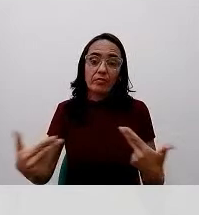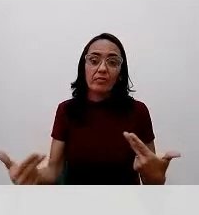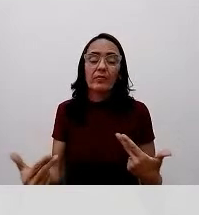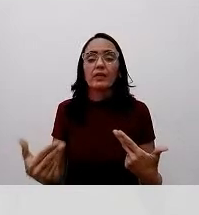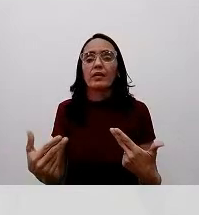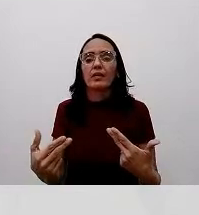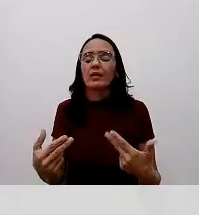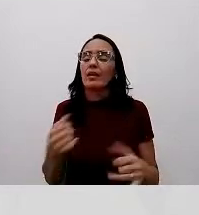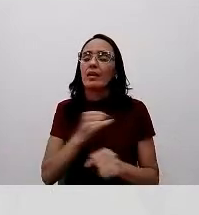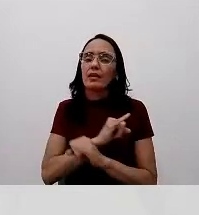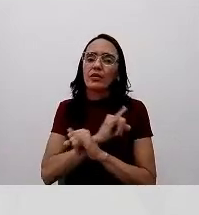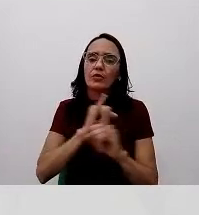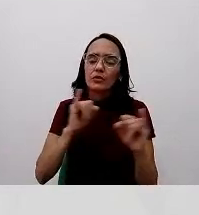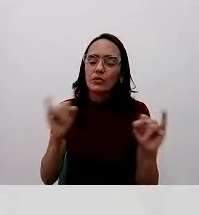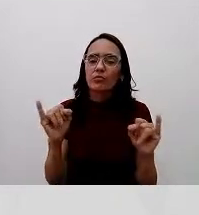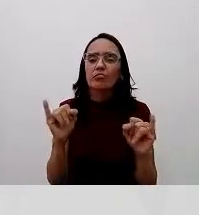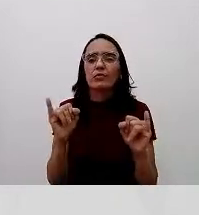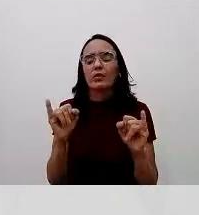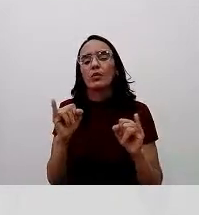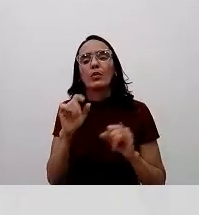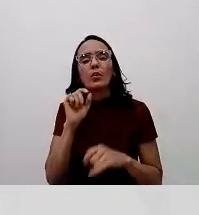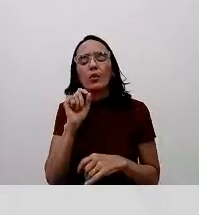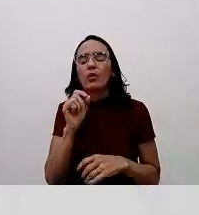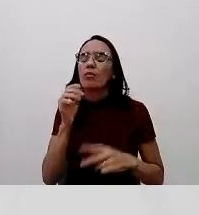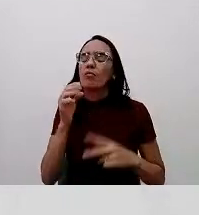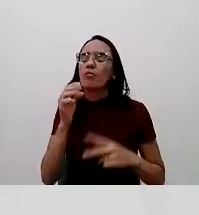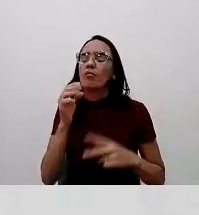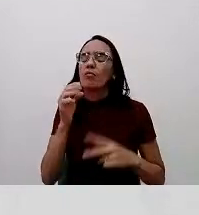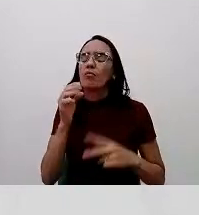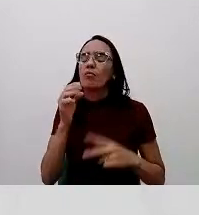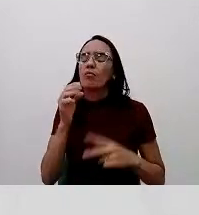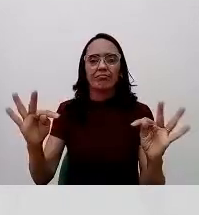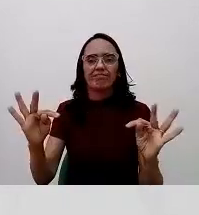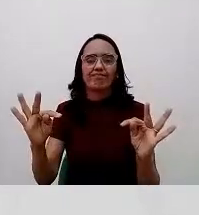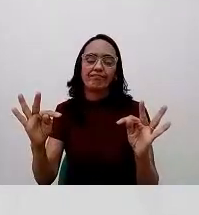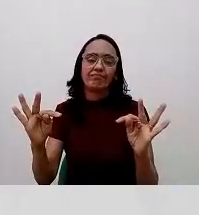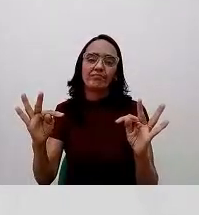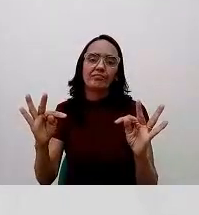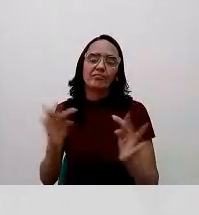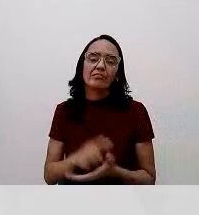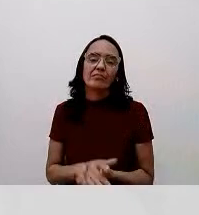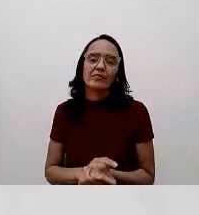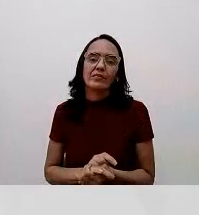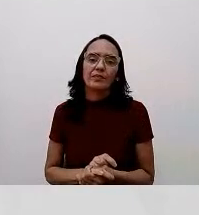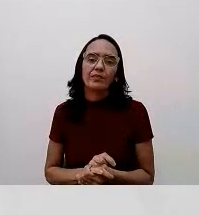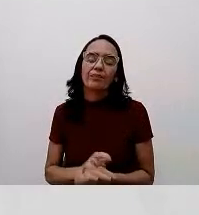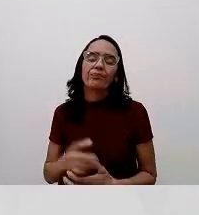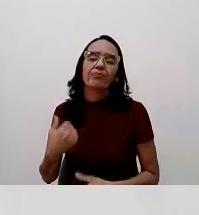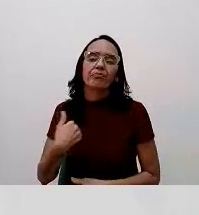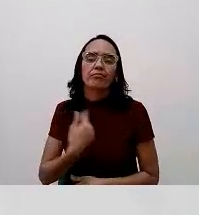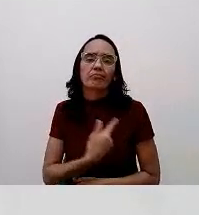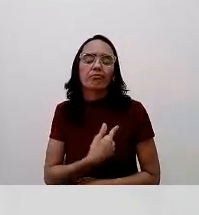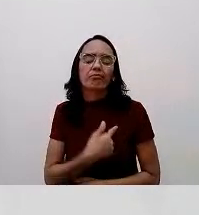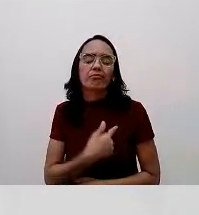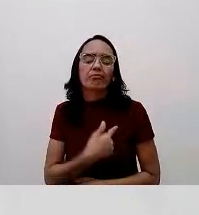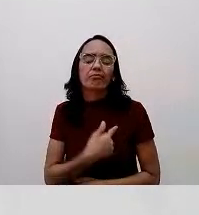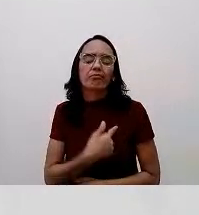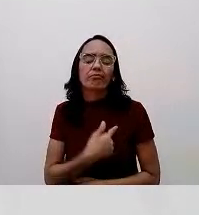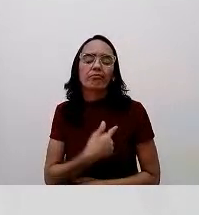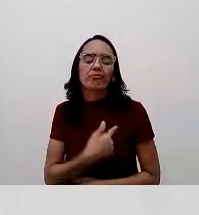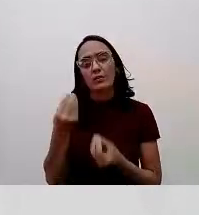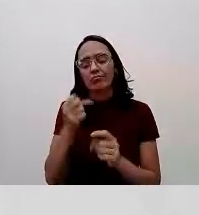tecnologia, para que a gente possa entender que somente dessa forma é que a gente pode mudar o status que se encontra hoje na nossa sociedade. Então,